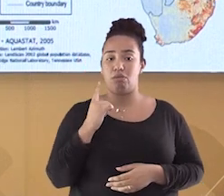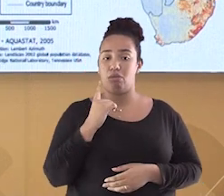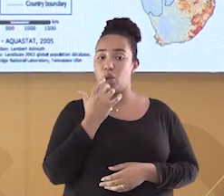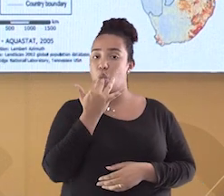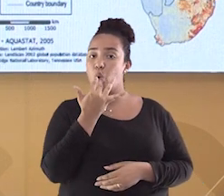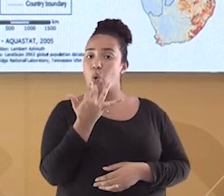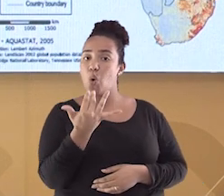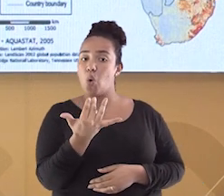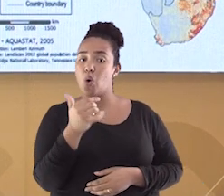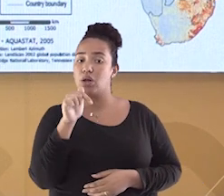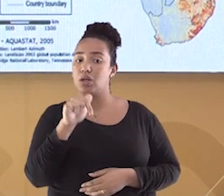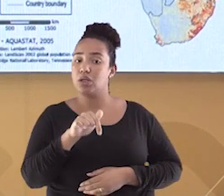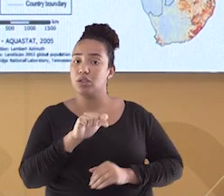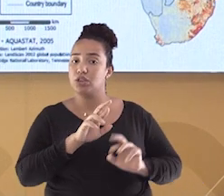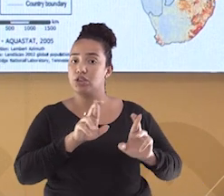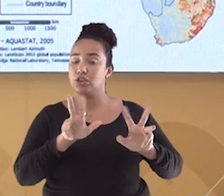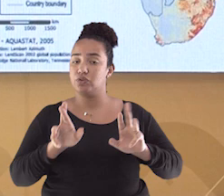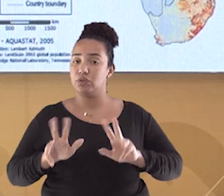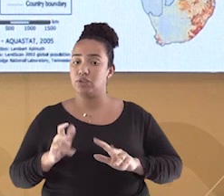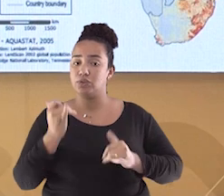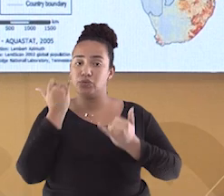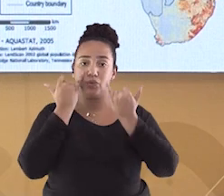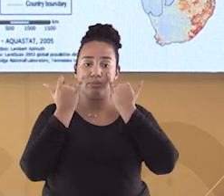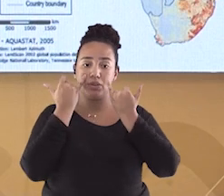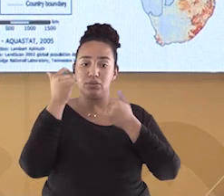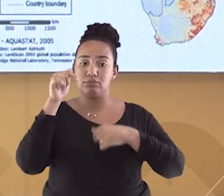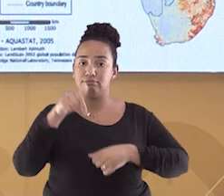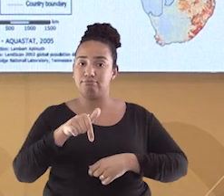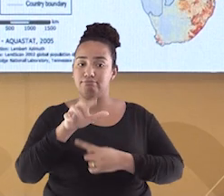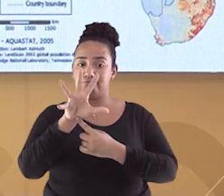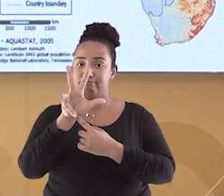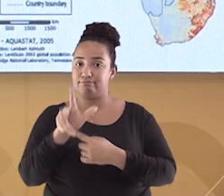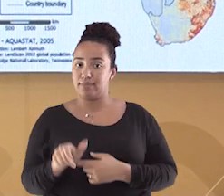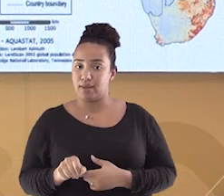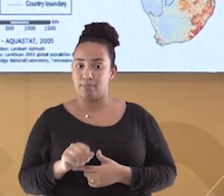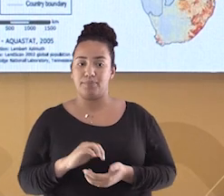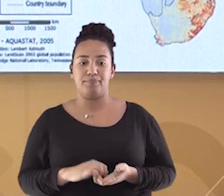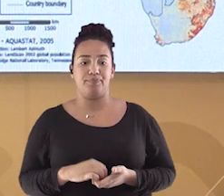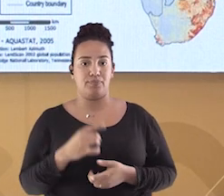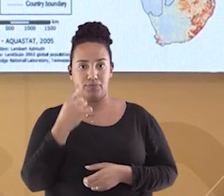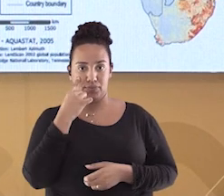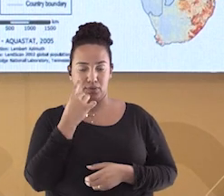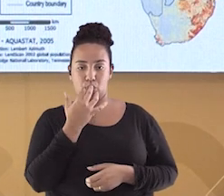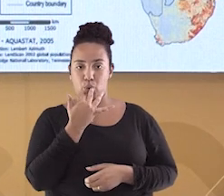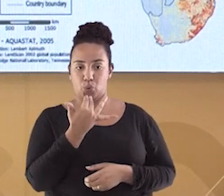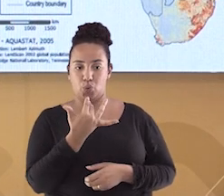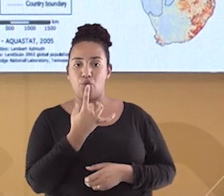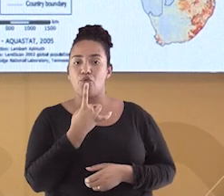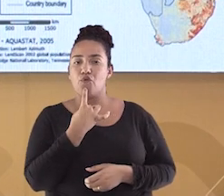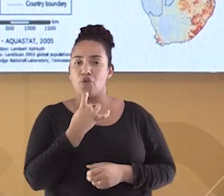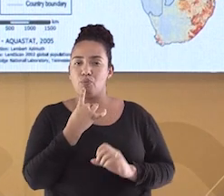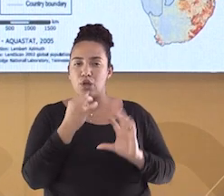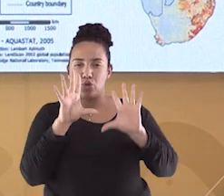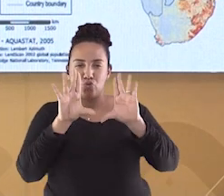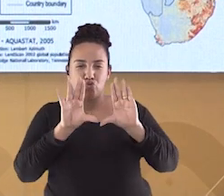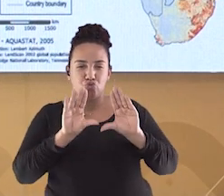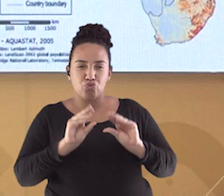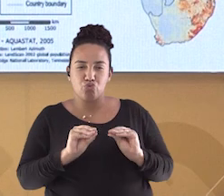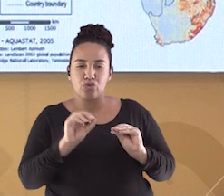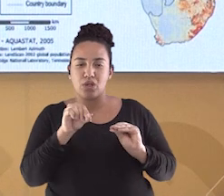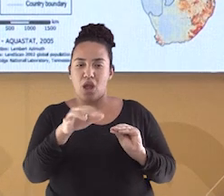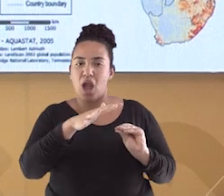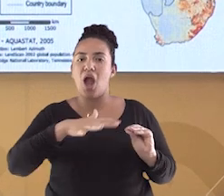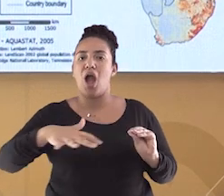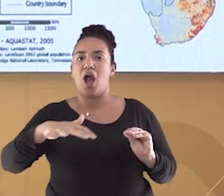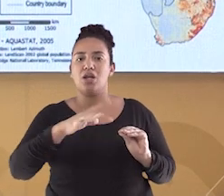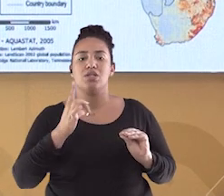que diferenciam os dados presentes no mapa, sendo o vermelho mais escuro as áreas